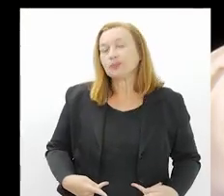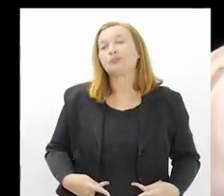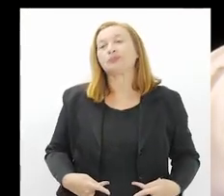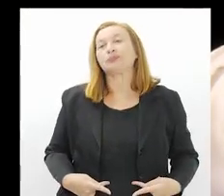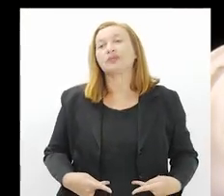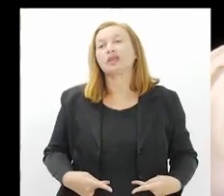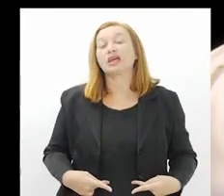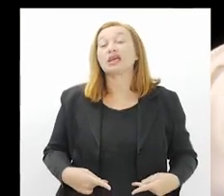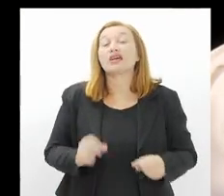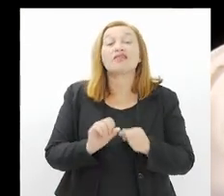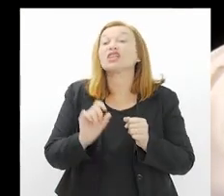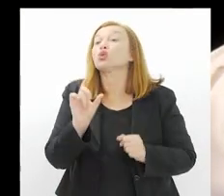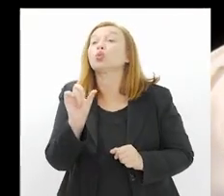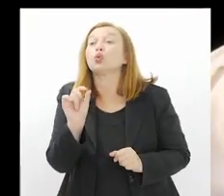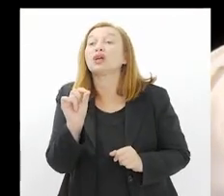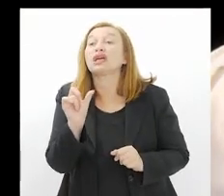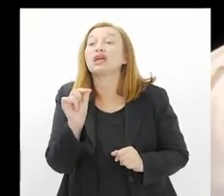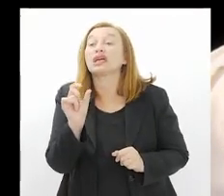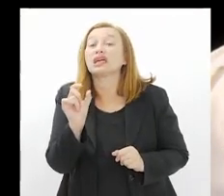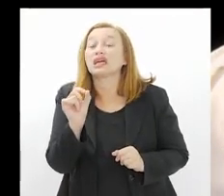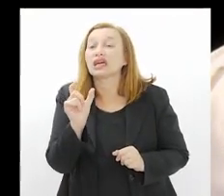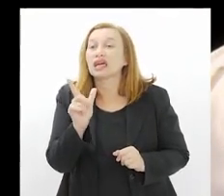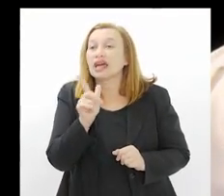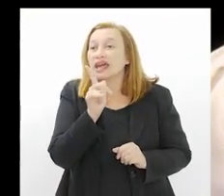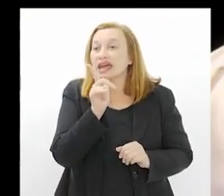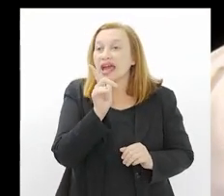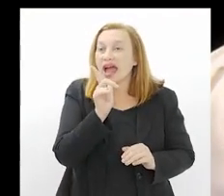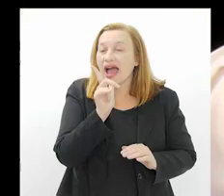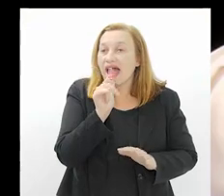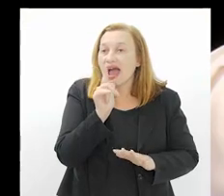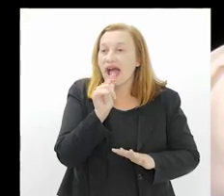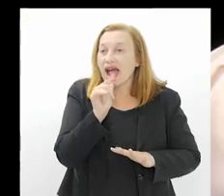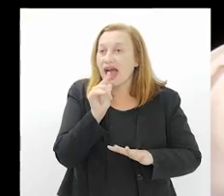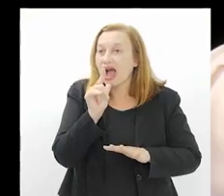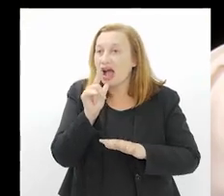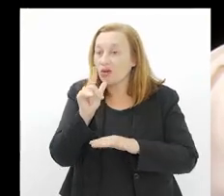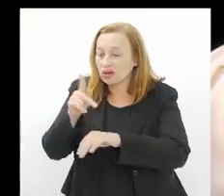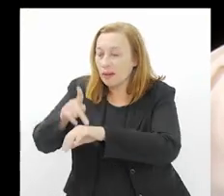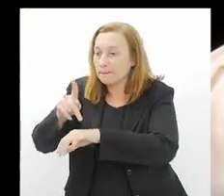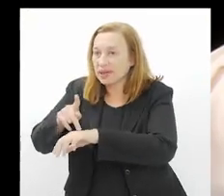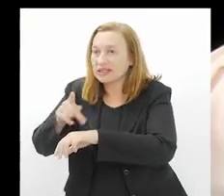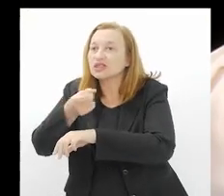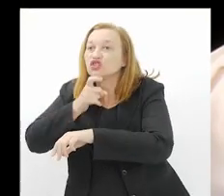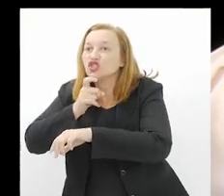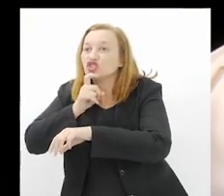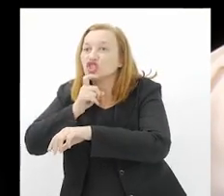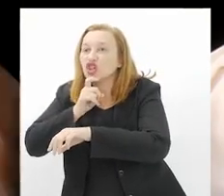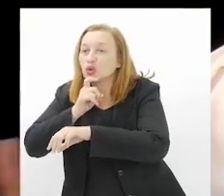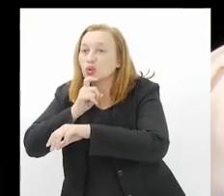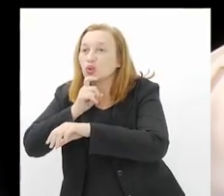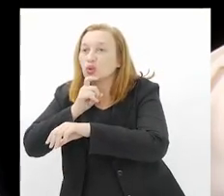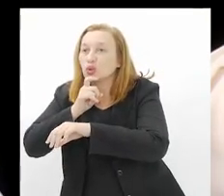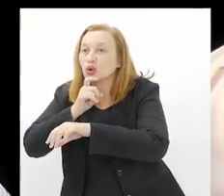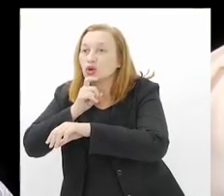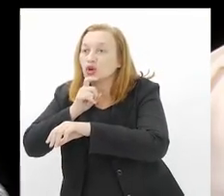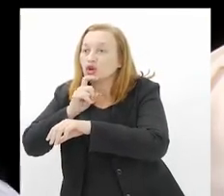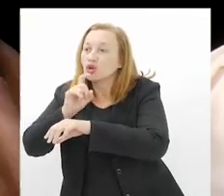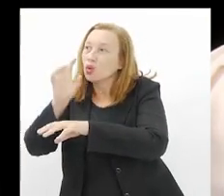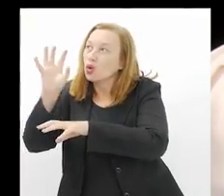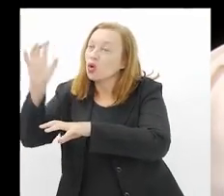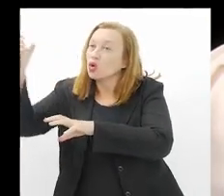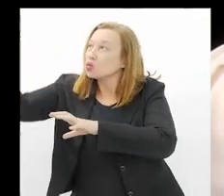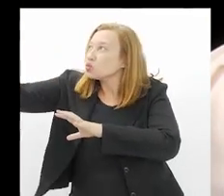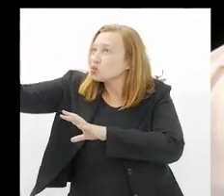está fazendo com que a água das calotas polares, né, seja derretida e está derramando mais água dentro